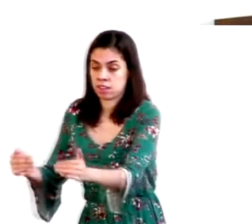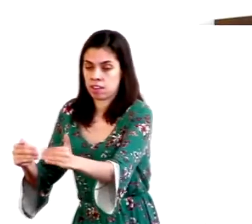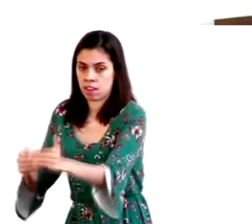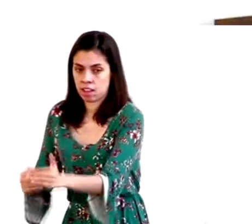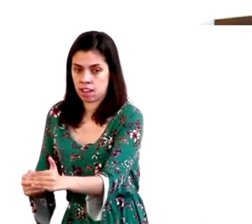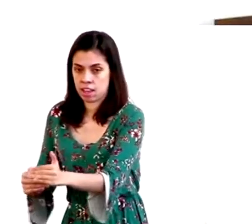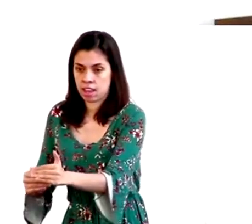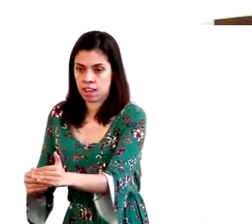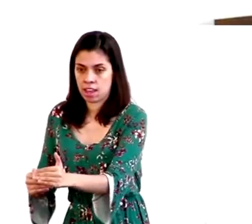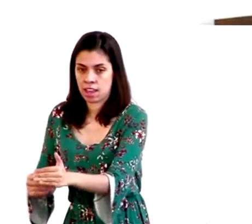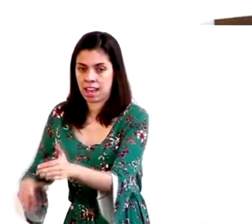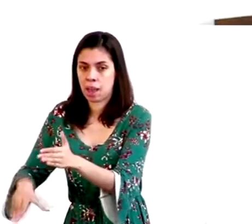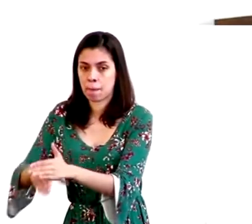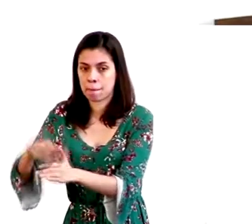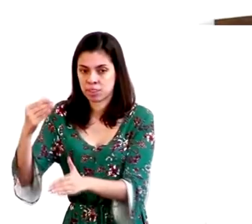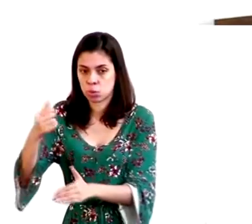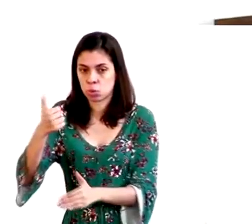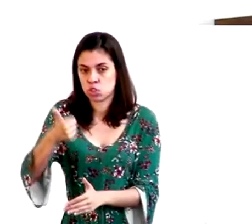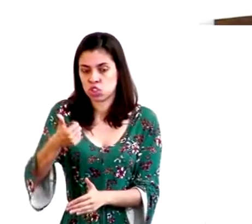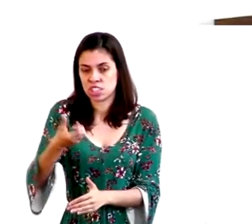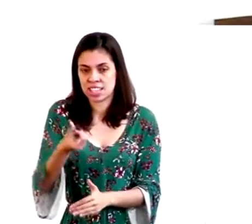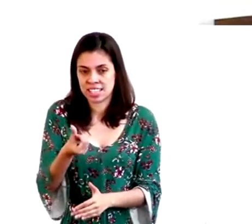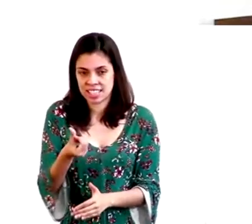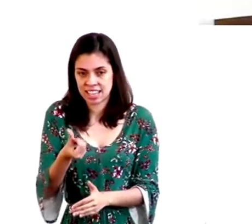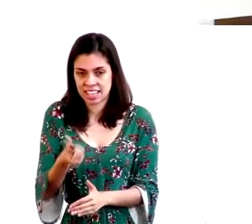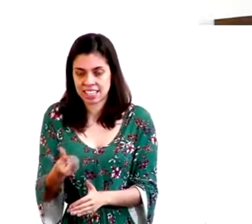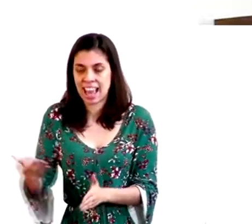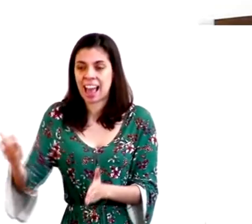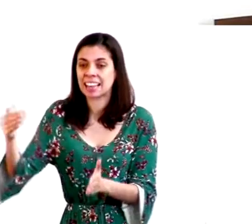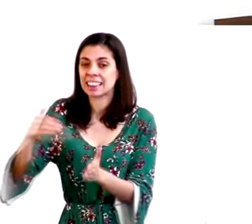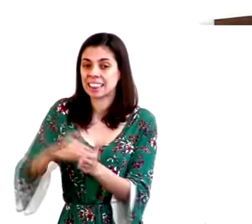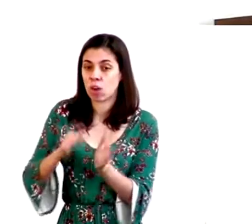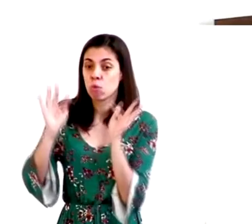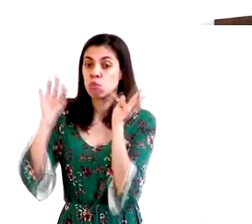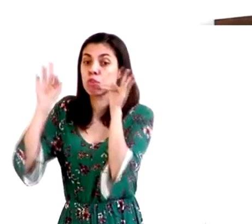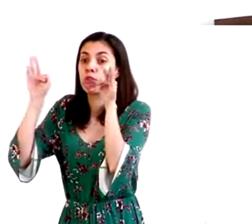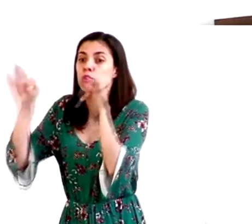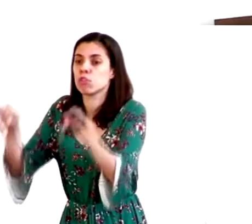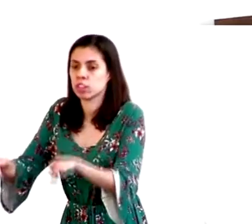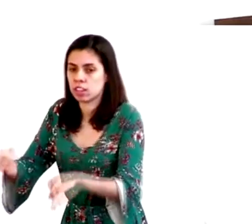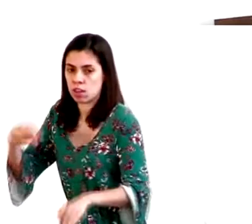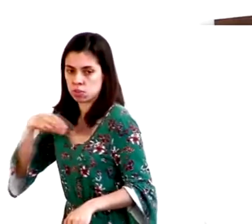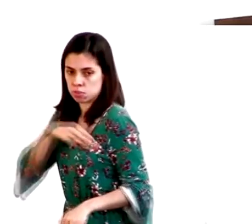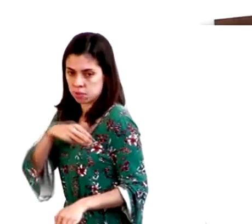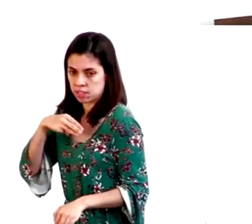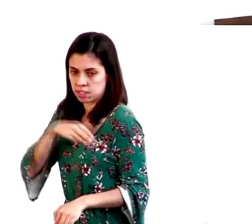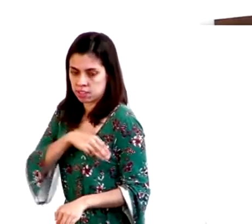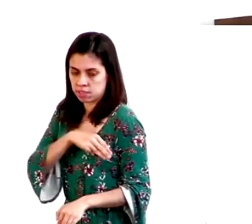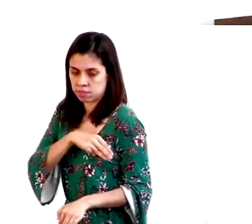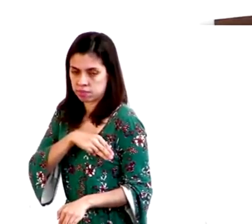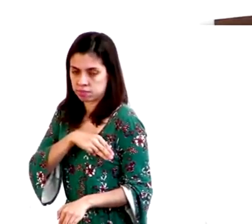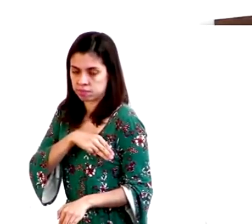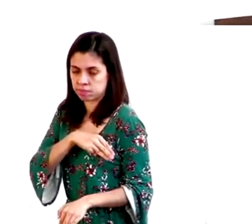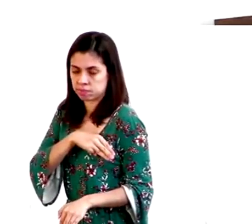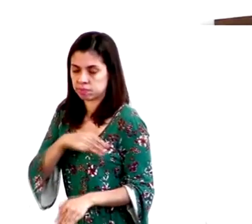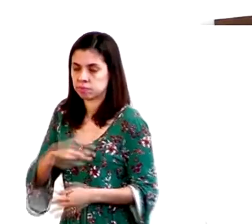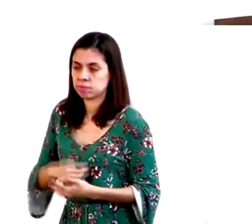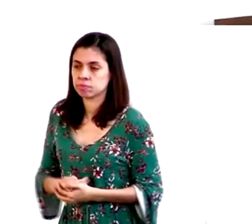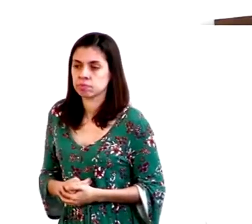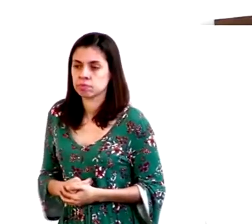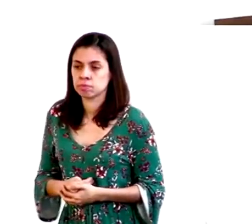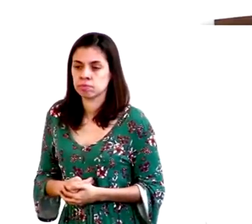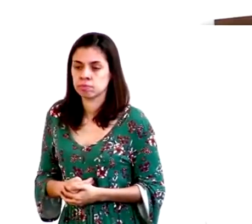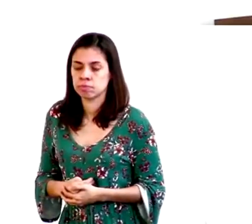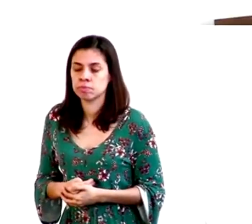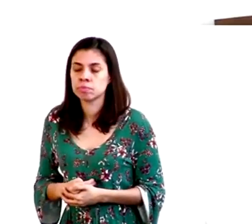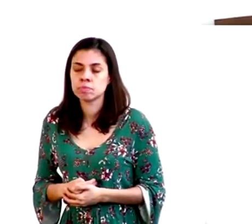capítulo 16, versículo 21, até o final do livro do Evangelho de Mateus, nós vamos ter